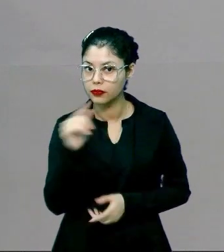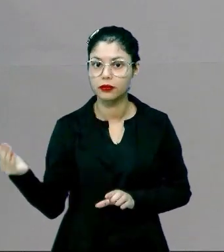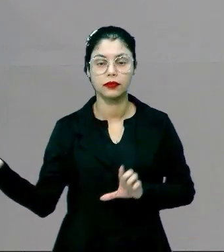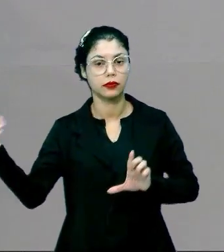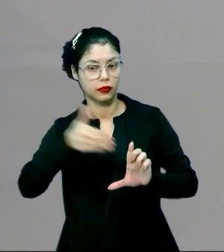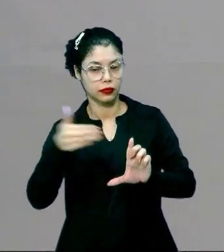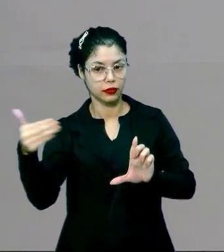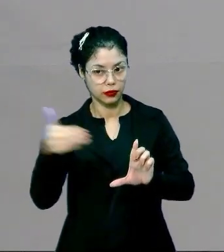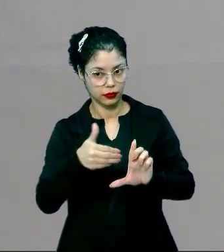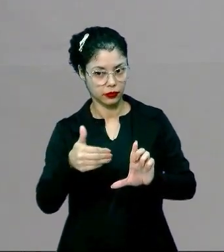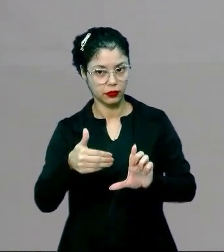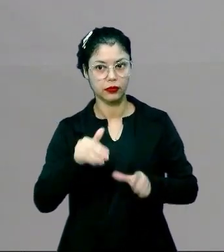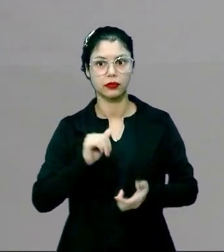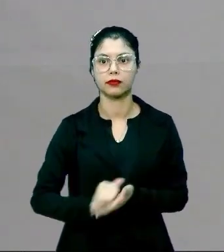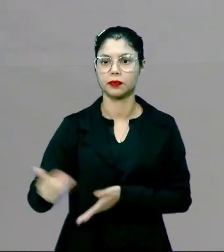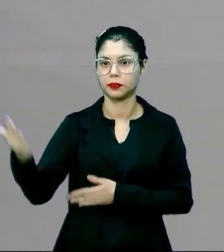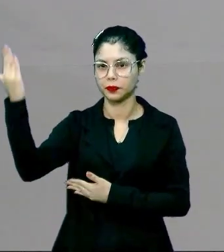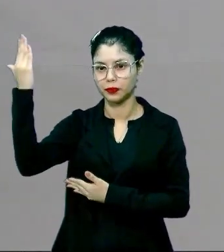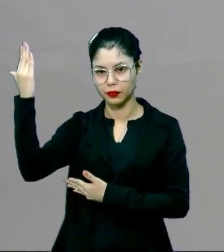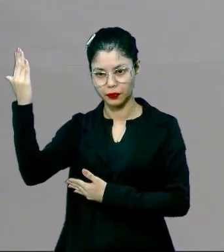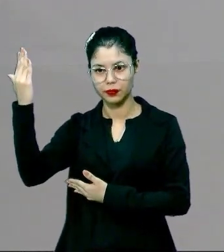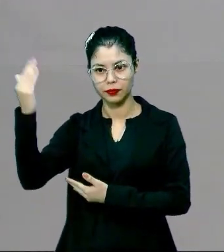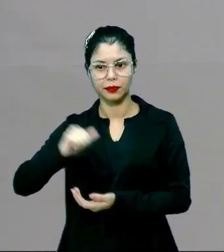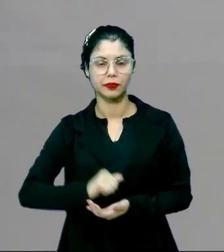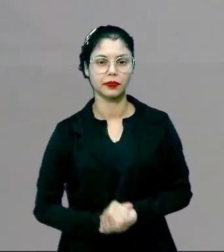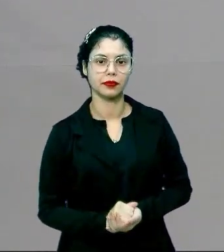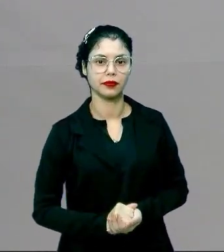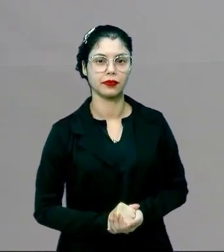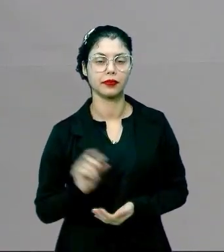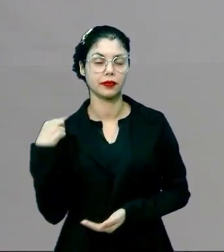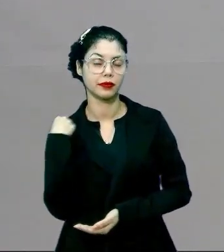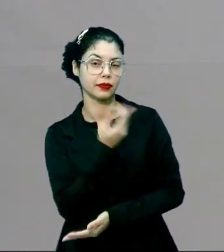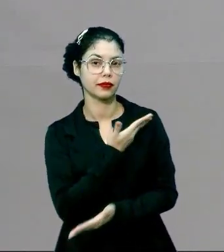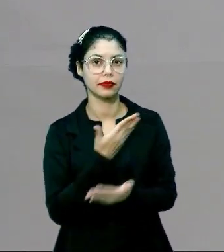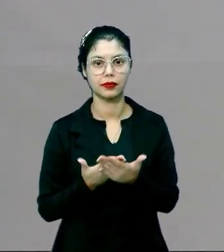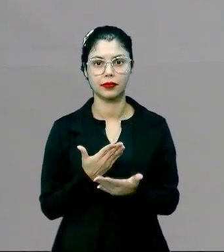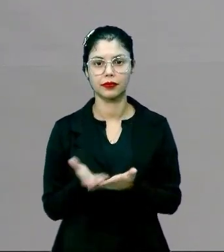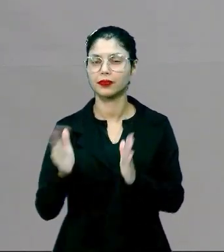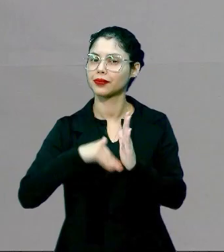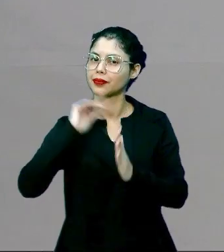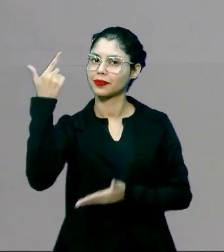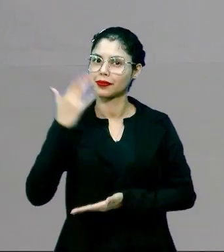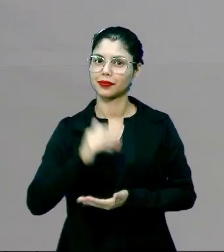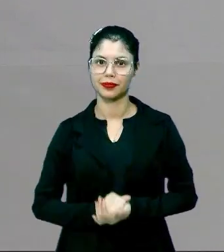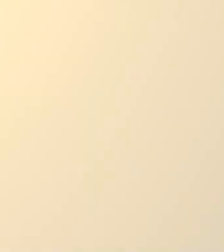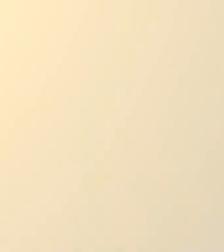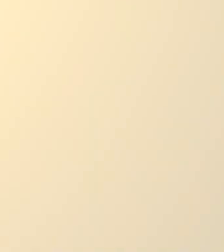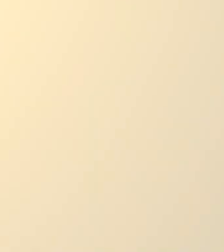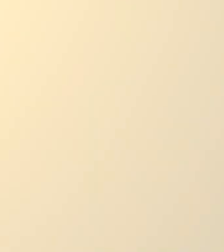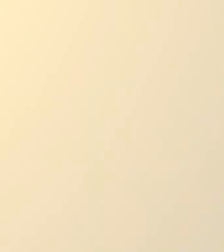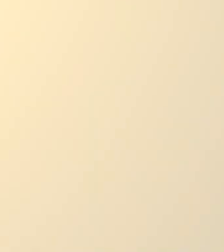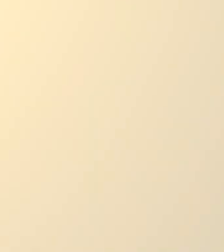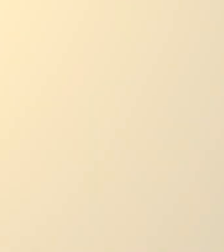de entrar na nossa plataforma para ficar por dentro das nossas aulas e até a próxima!